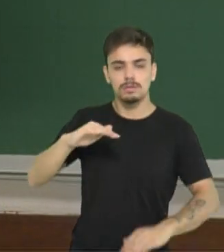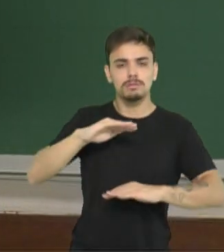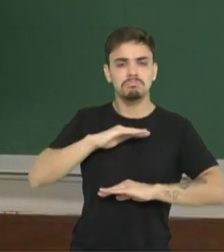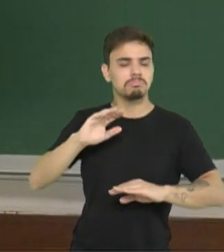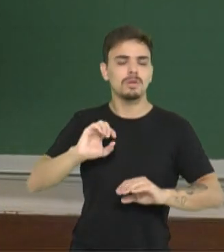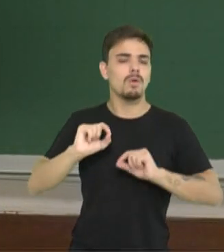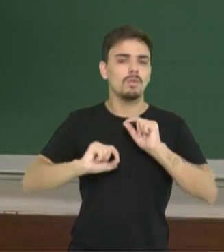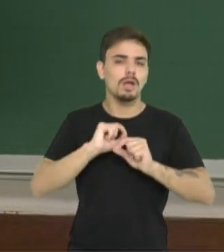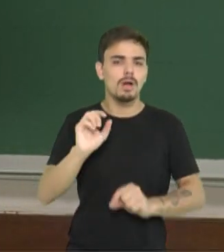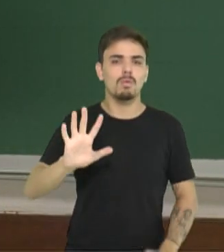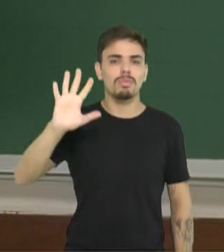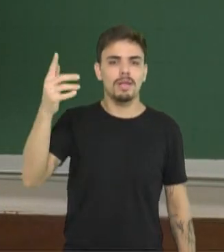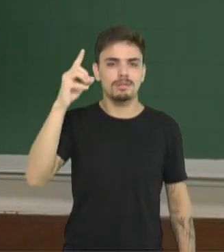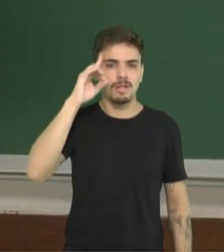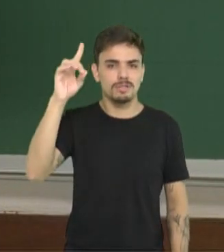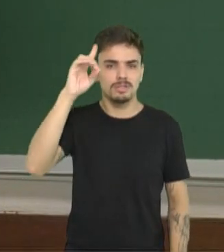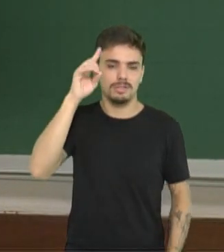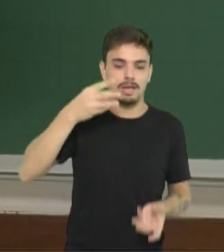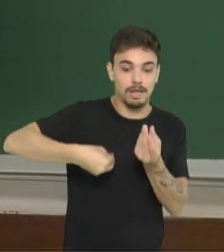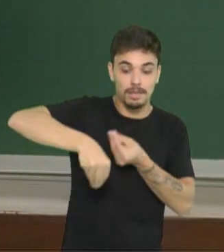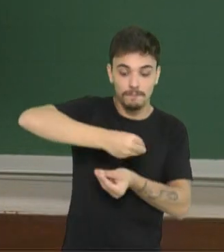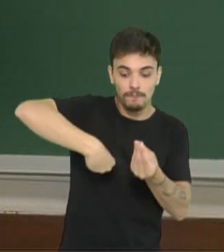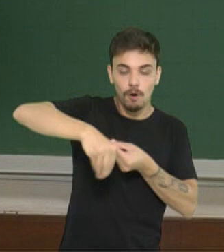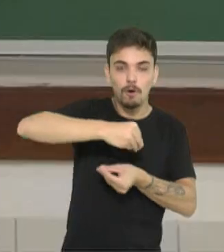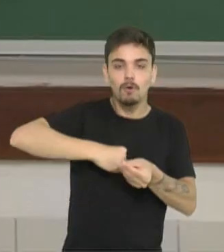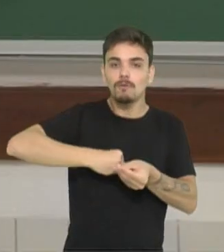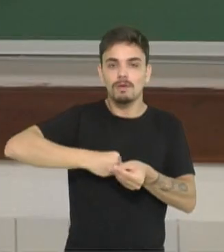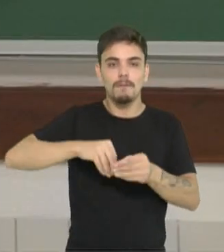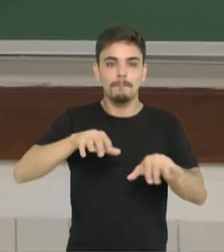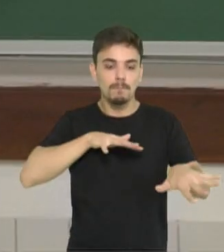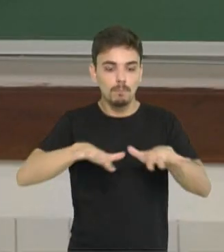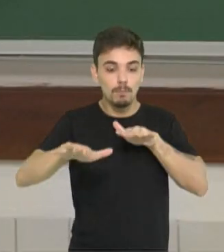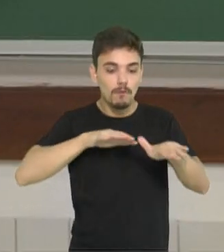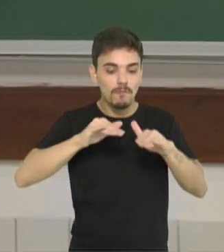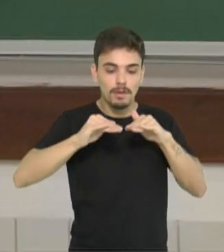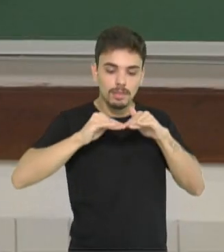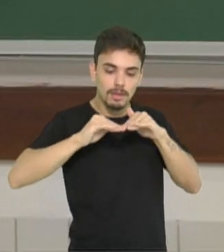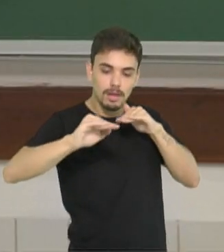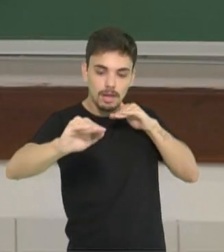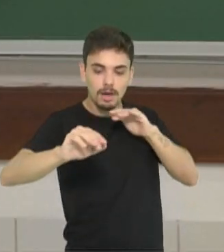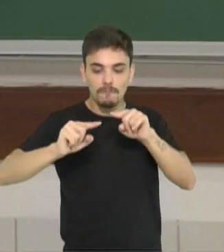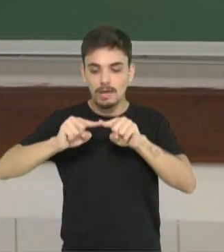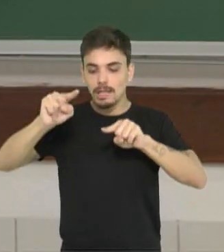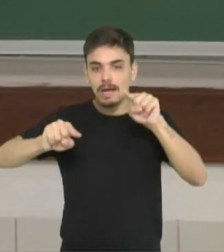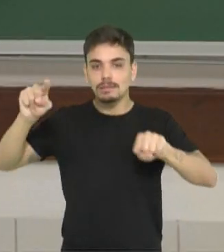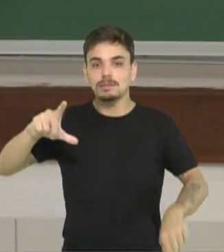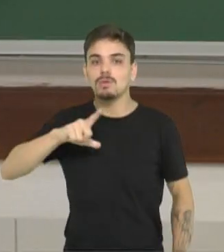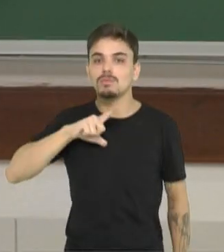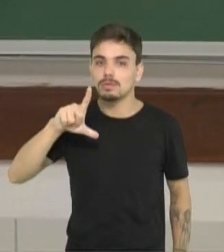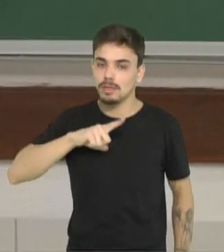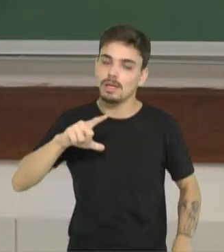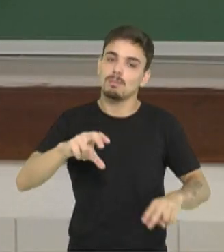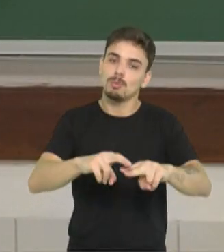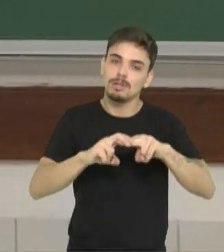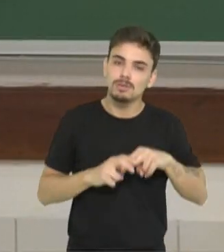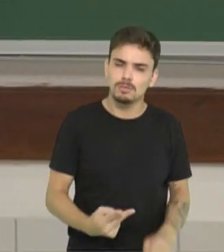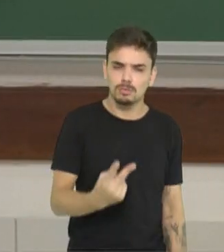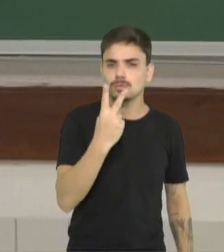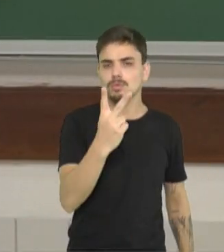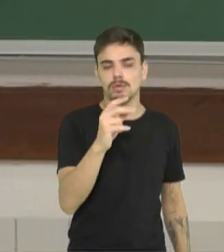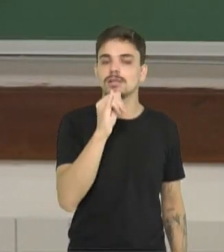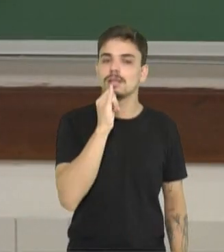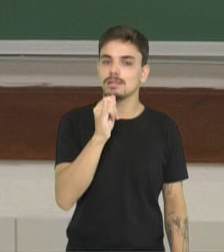dia a dia que envolvam os movimentos uniformemente variados. Então, pelo menos 2